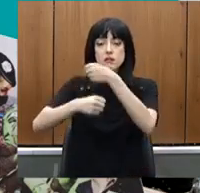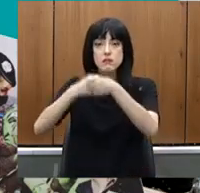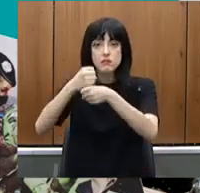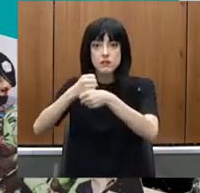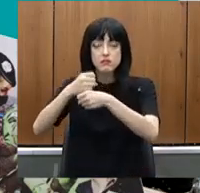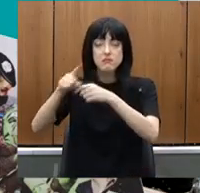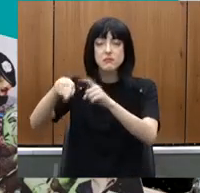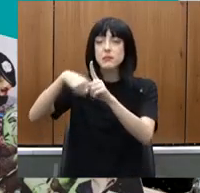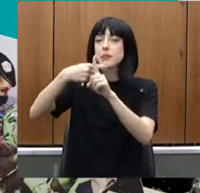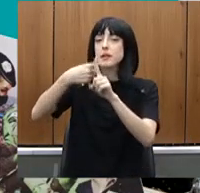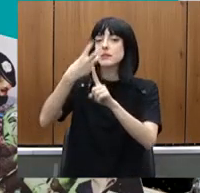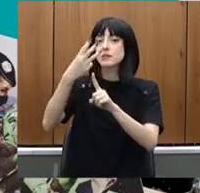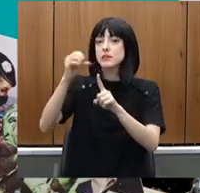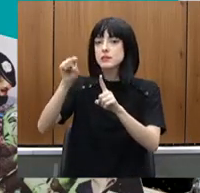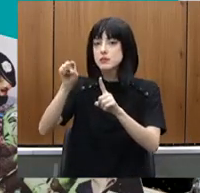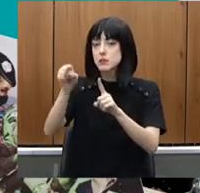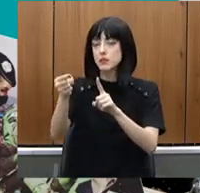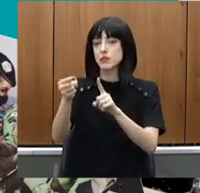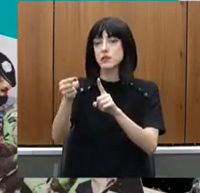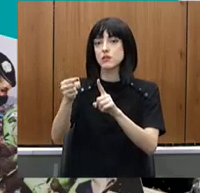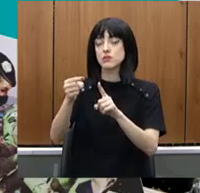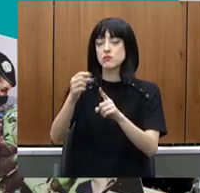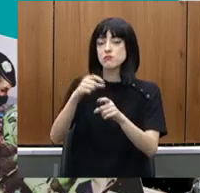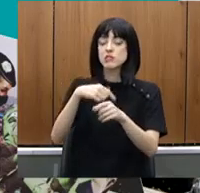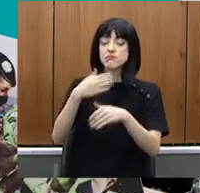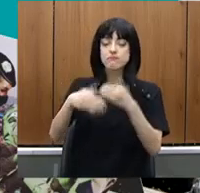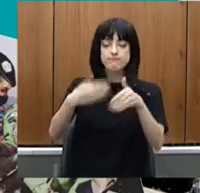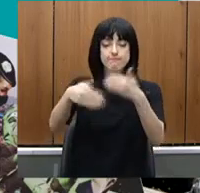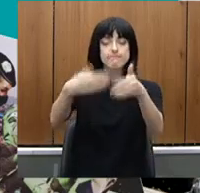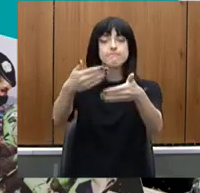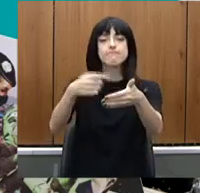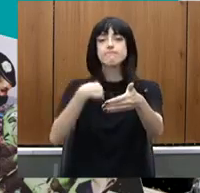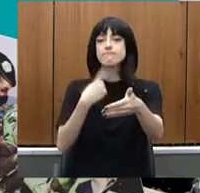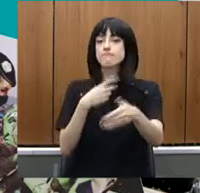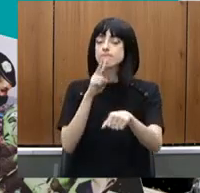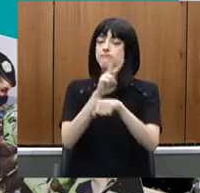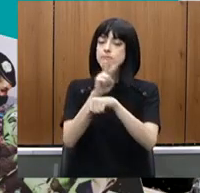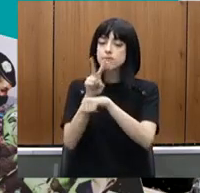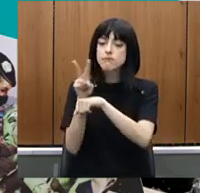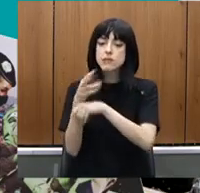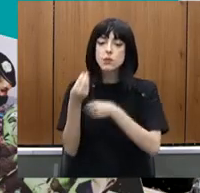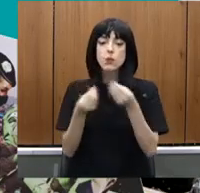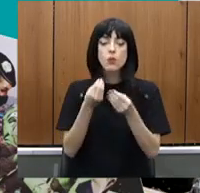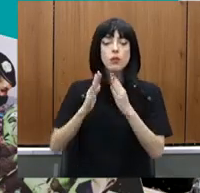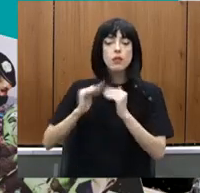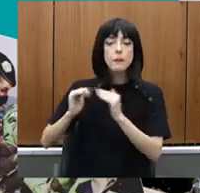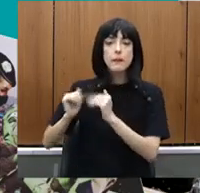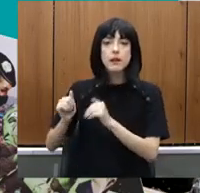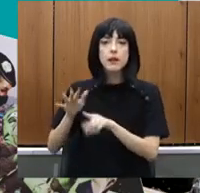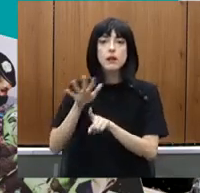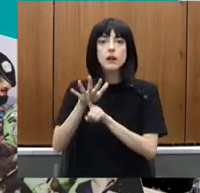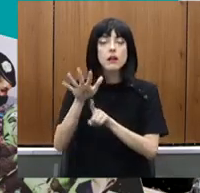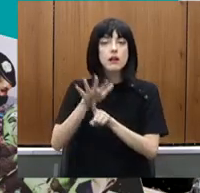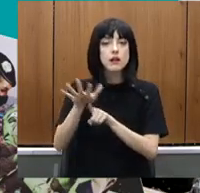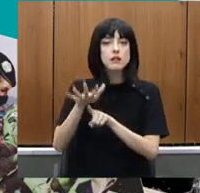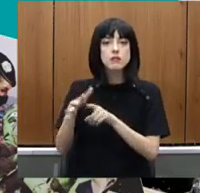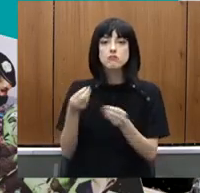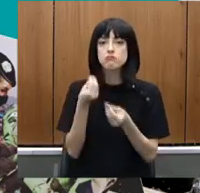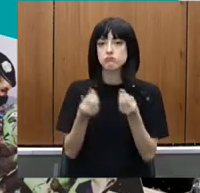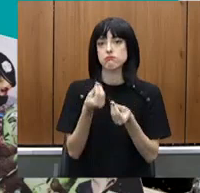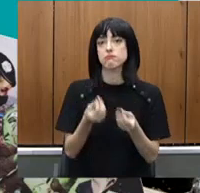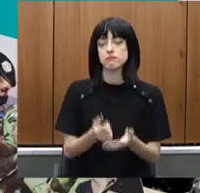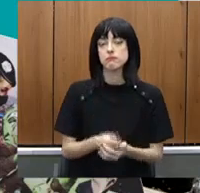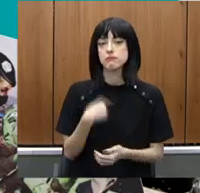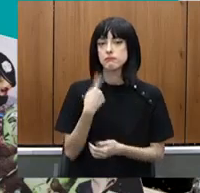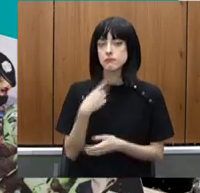vai conforme a demanda da evasão previstas tantas voluntárias quanto as obrigatórias E essas inclusões